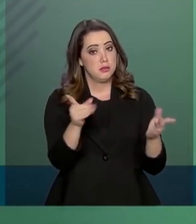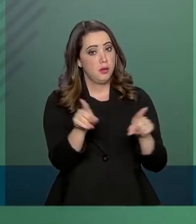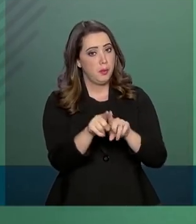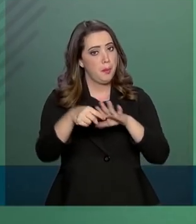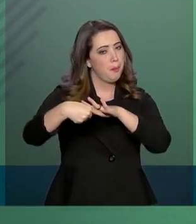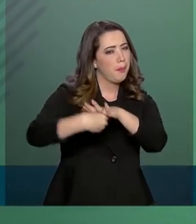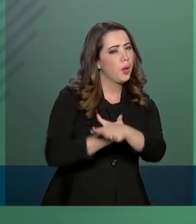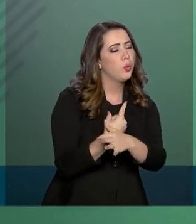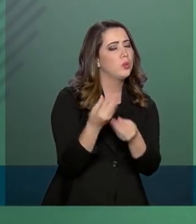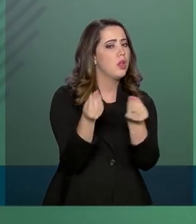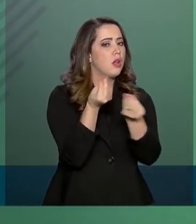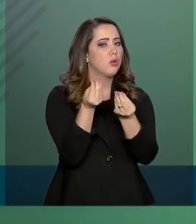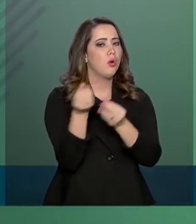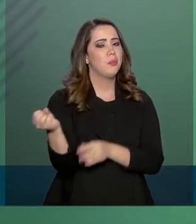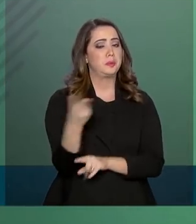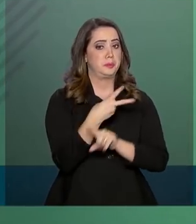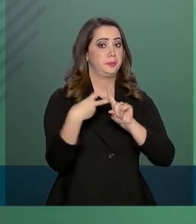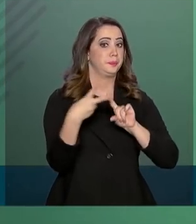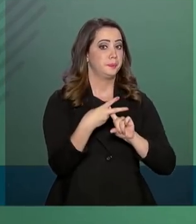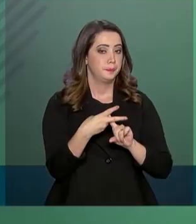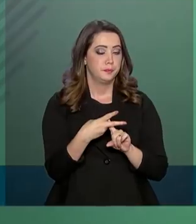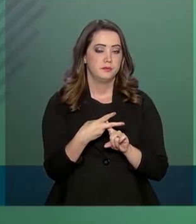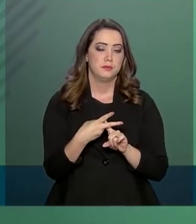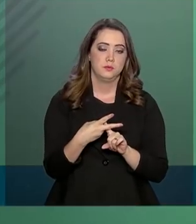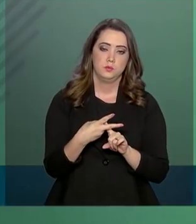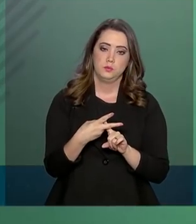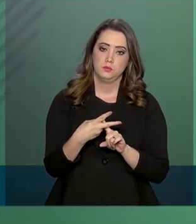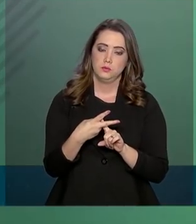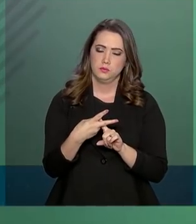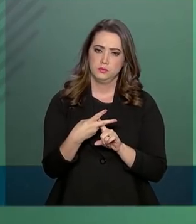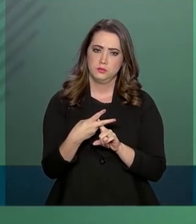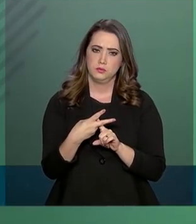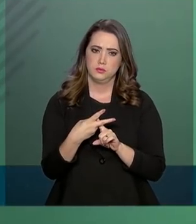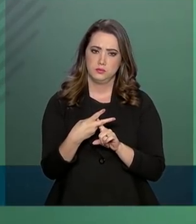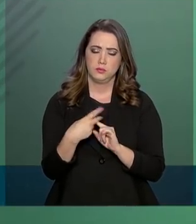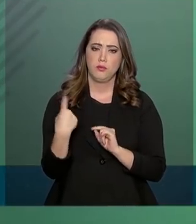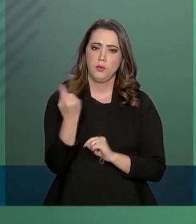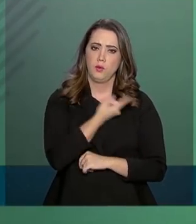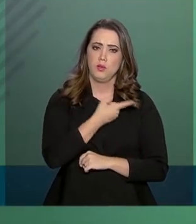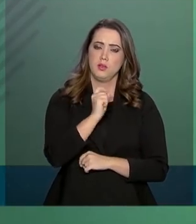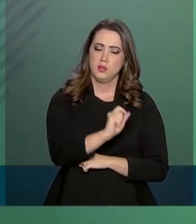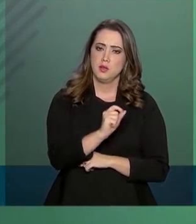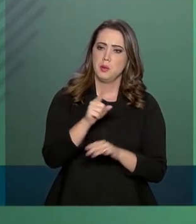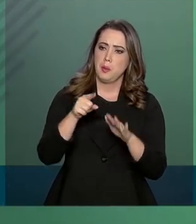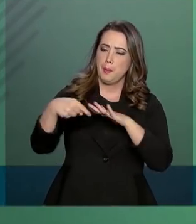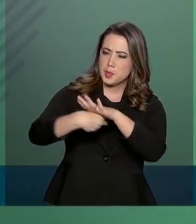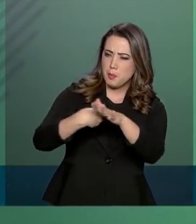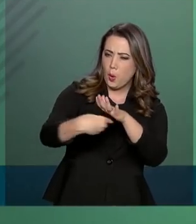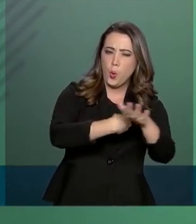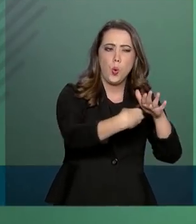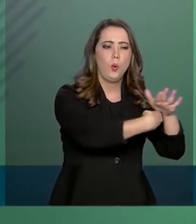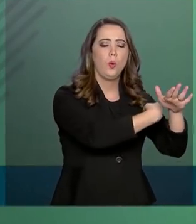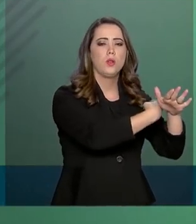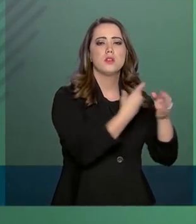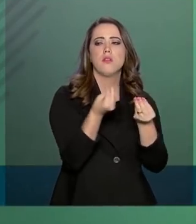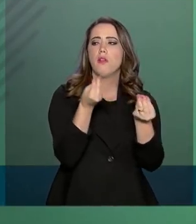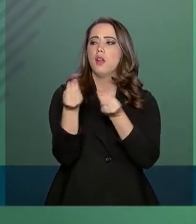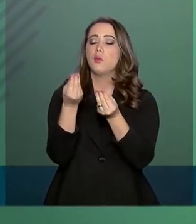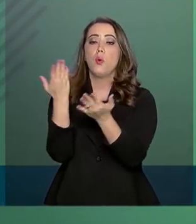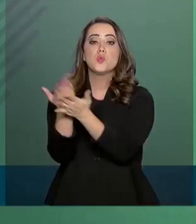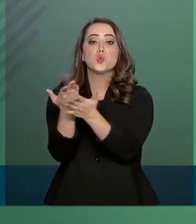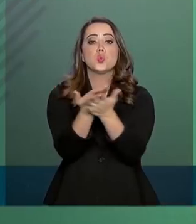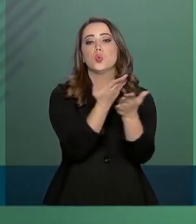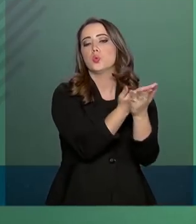porta-voz com relação à nova previdência em relação aos questionamentos sobre acesso a estudos de